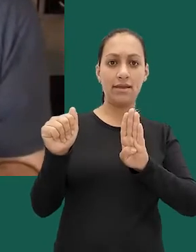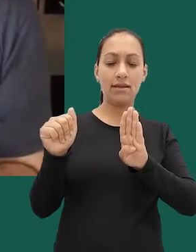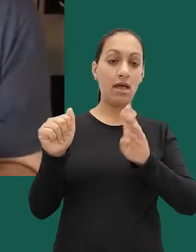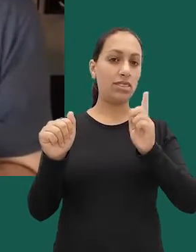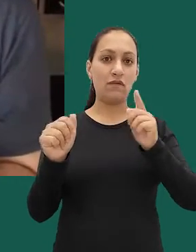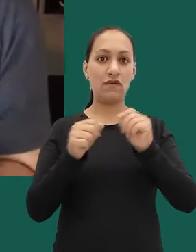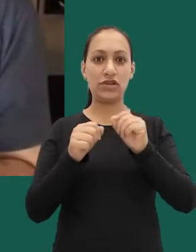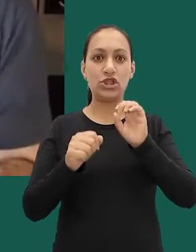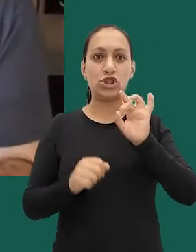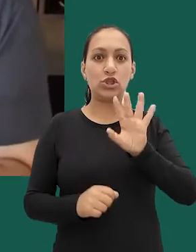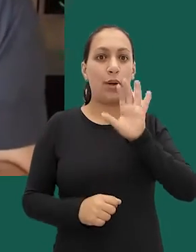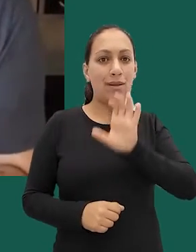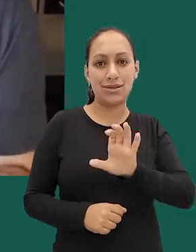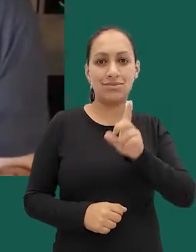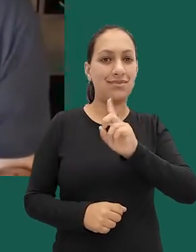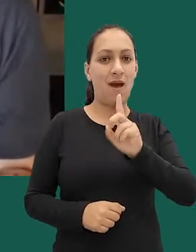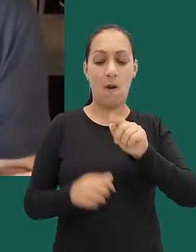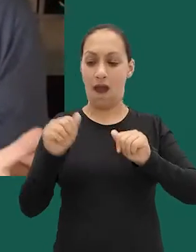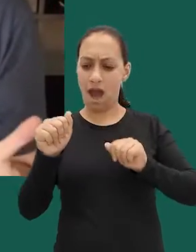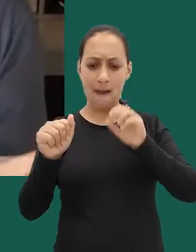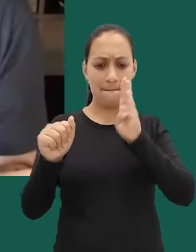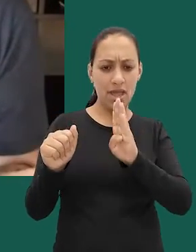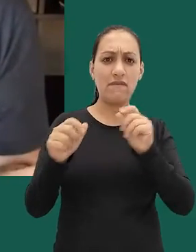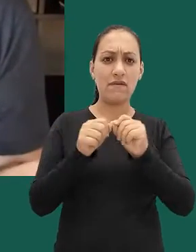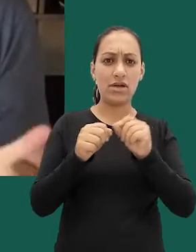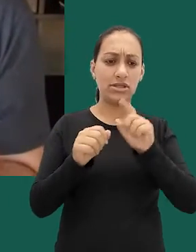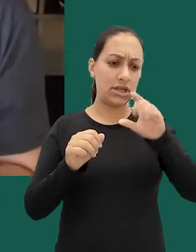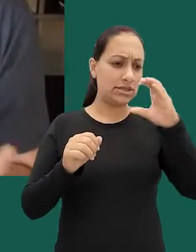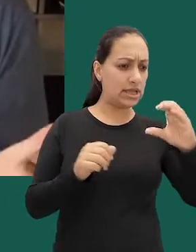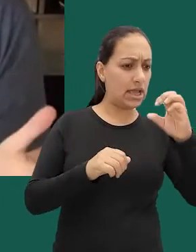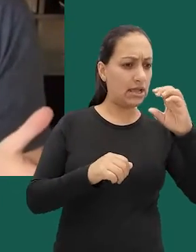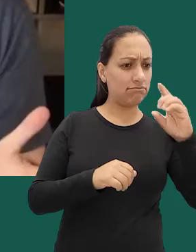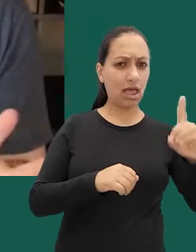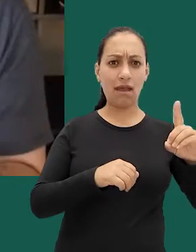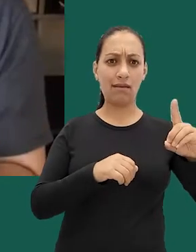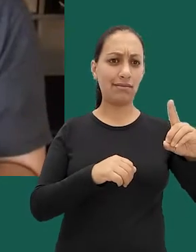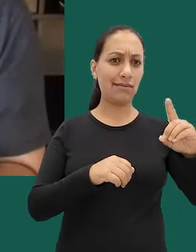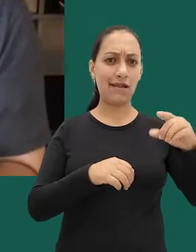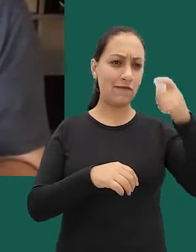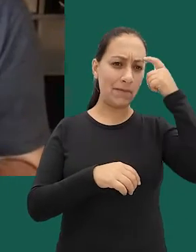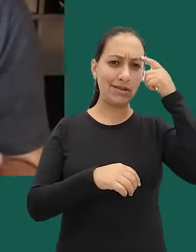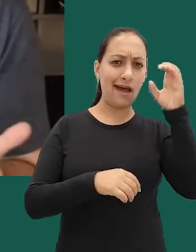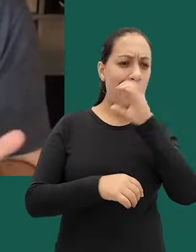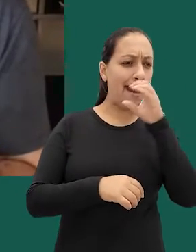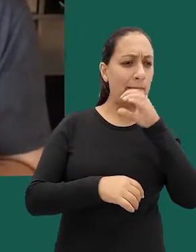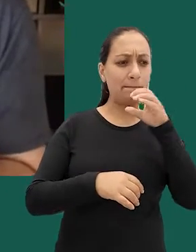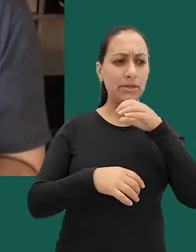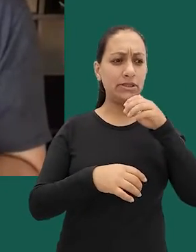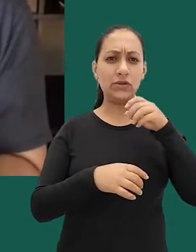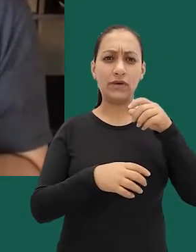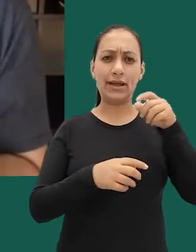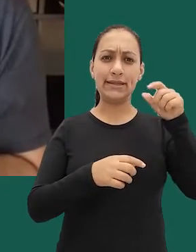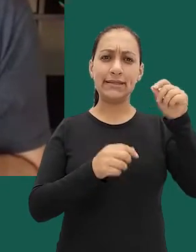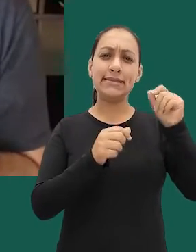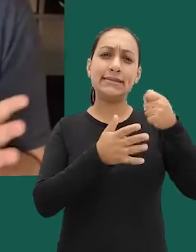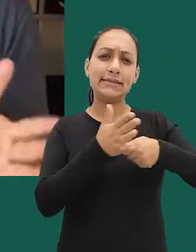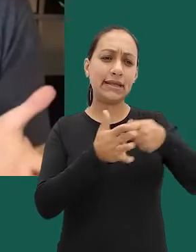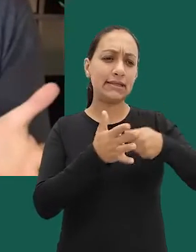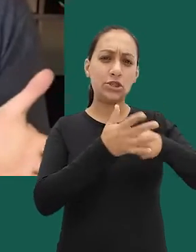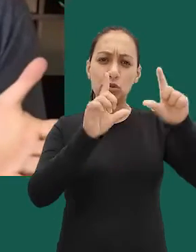fazer o ponto A, vai ponto B, e vai olhar que o C e o D também poderia ser mais rápido e vai querer melhorar as coisas, vai querer cortar custo e por aí.